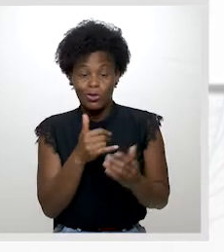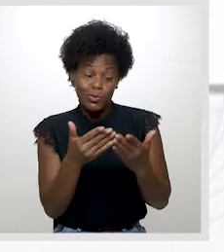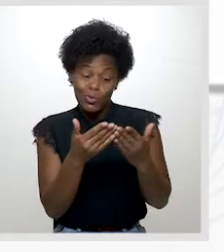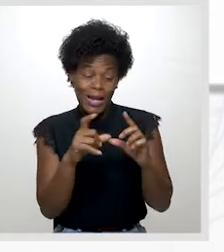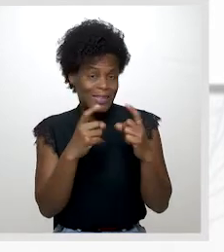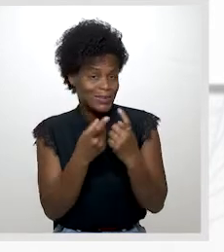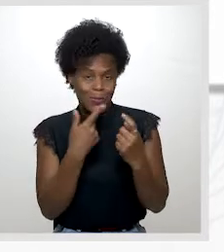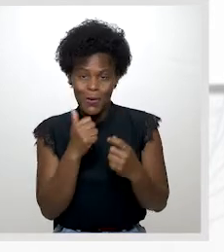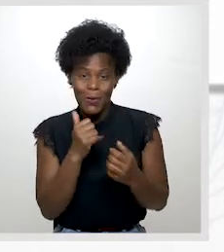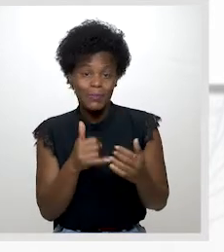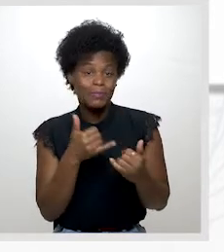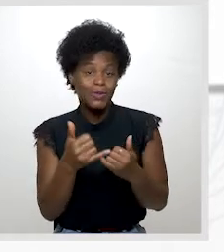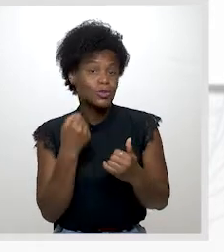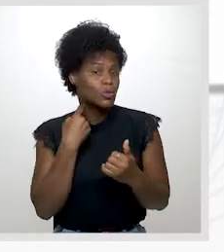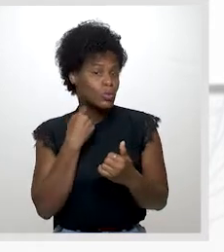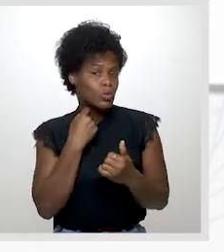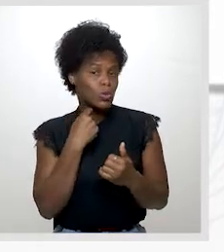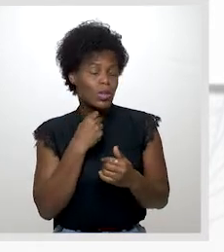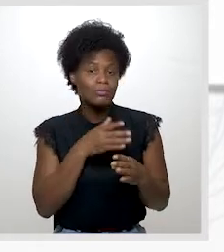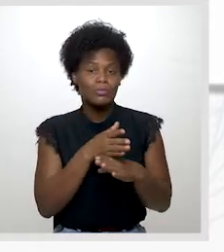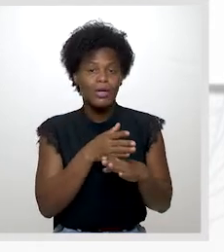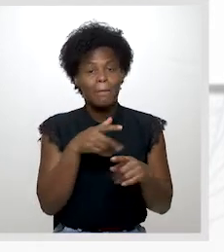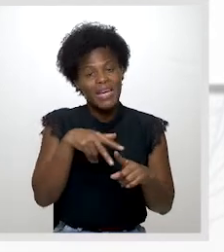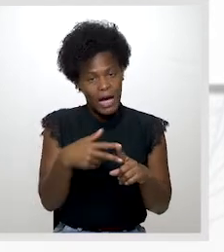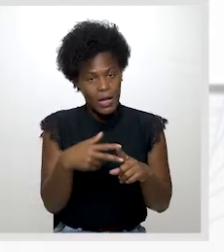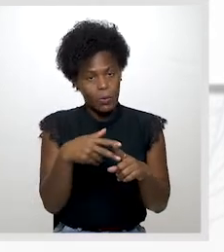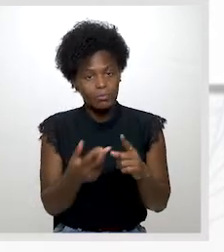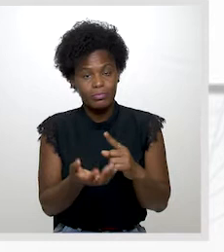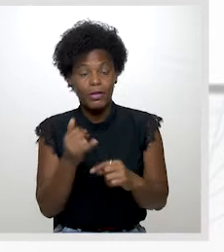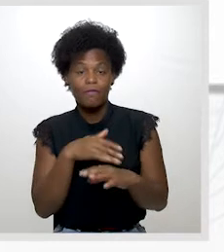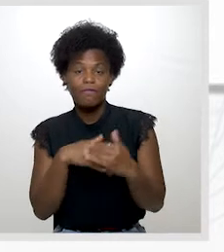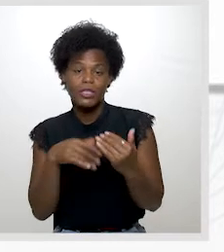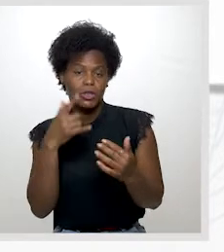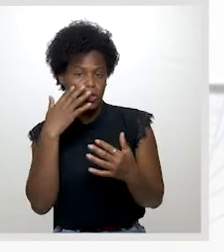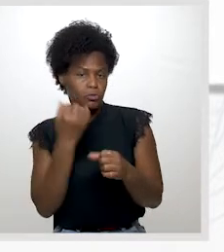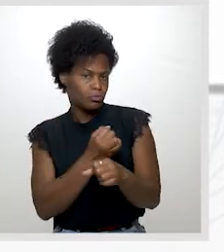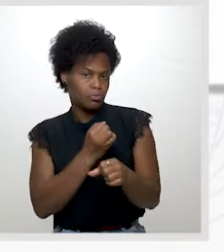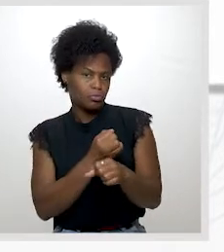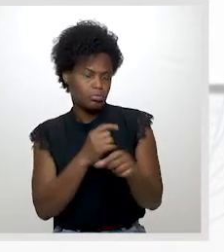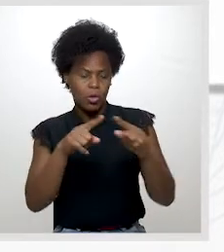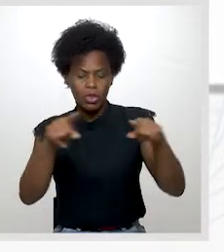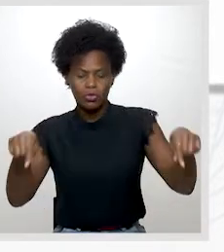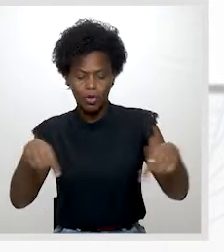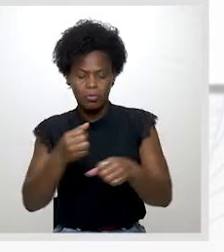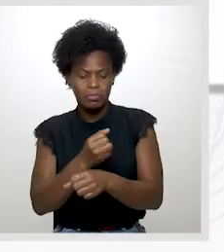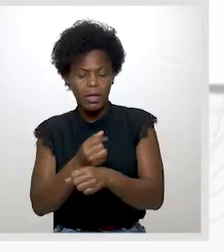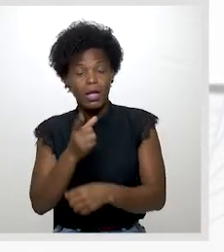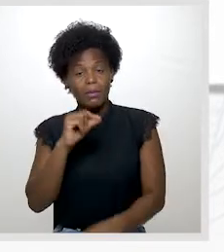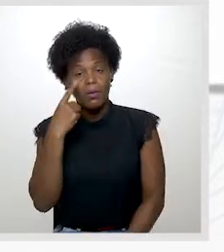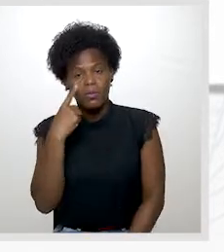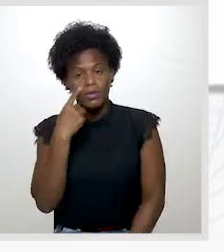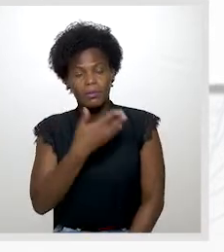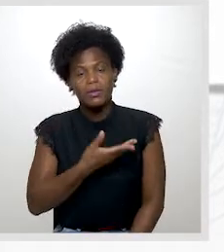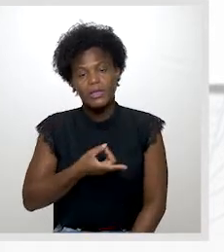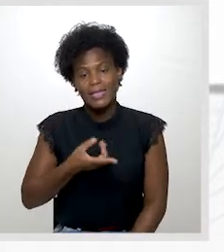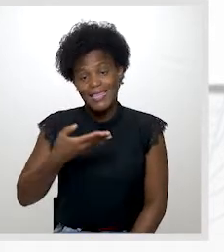liceais. Depois de obter o curso de serralheiro mecânico, desempenhou simples funções burocráticas e conheceu,